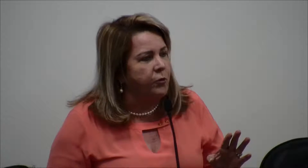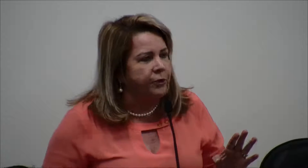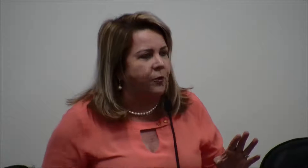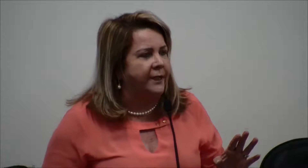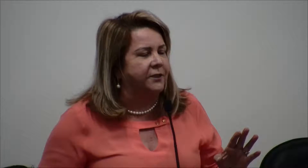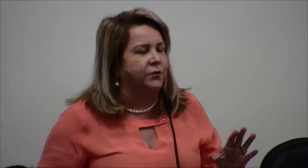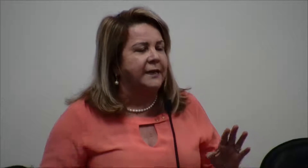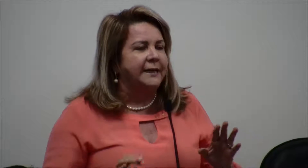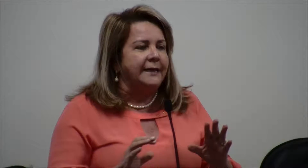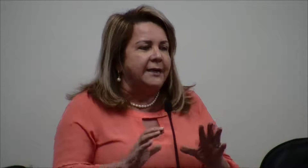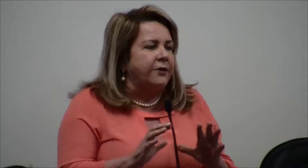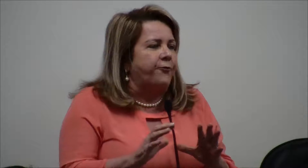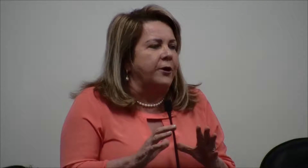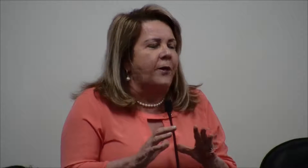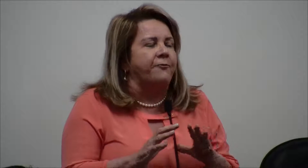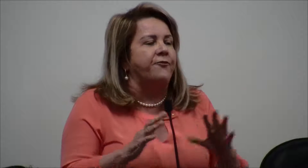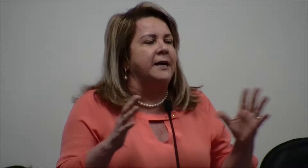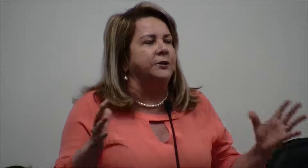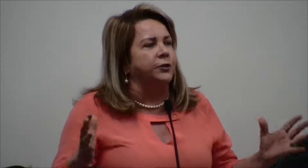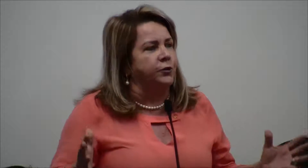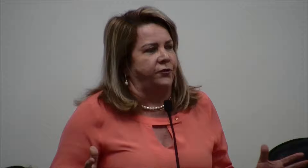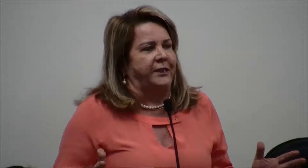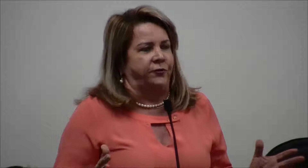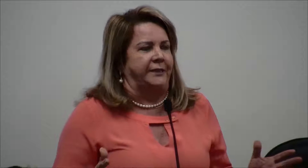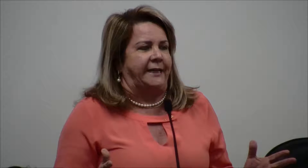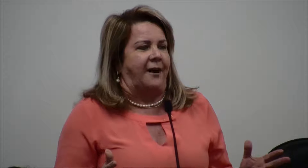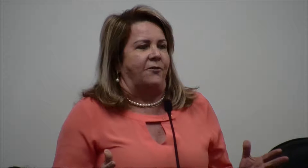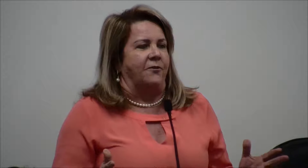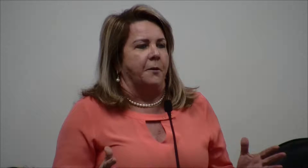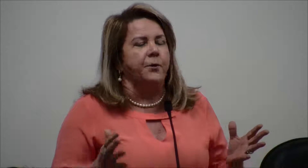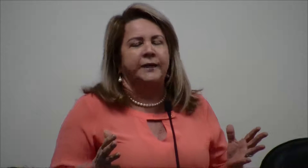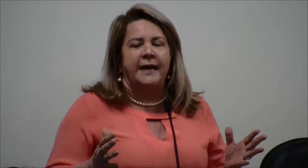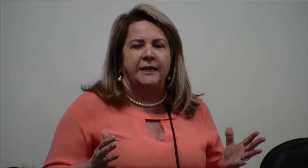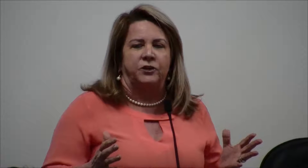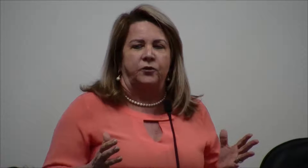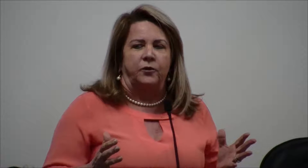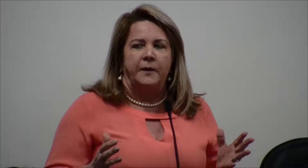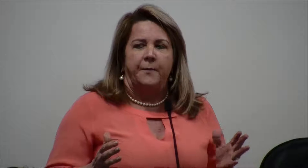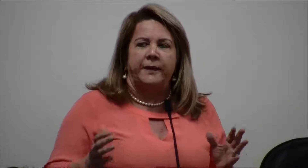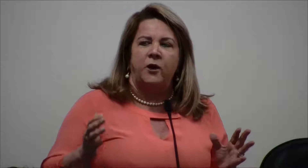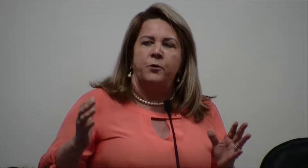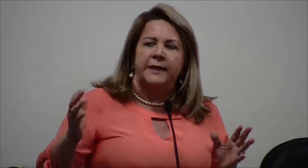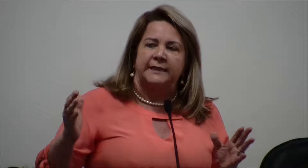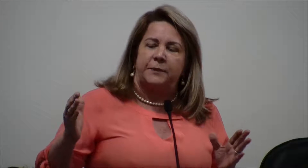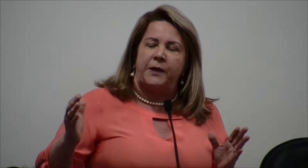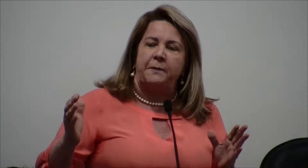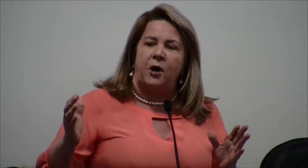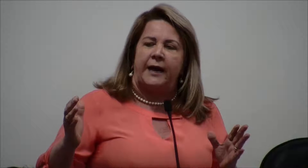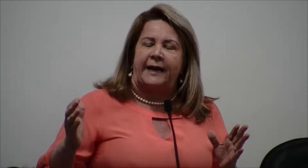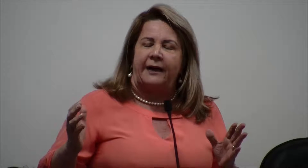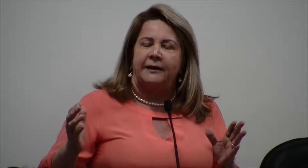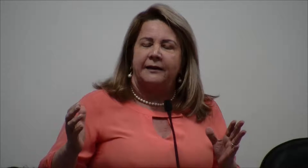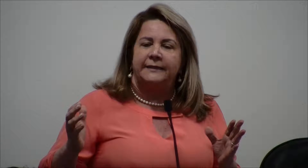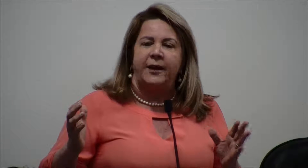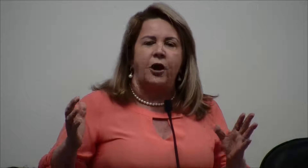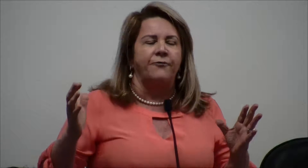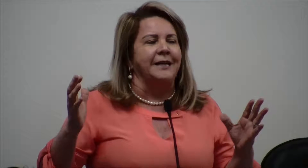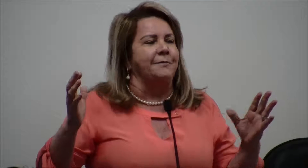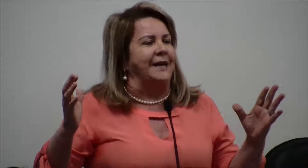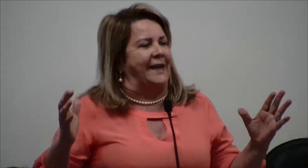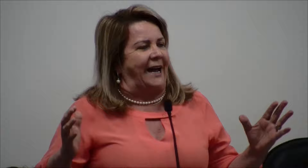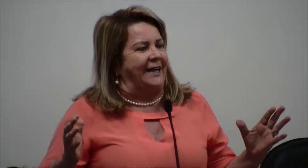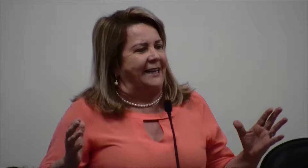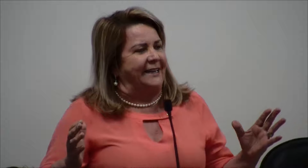foi muito corrido. E foi um avanço do governo federal. Por que isso? Porque o munícipe, ele mora na